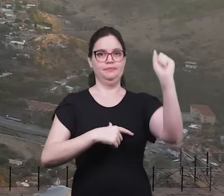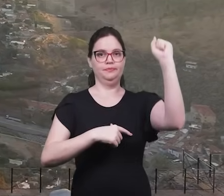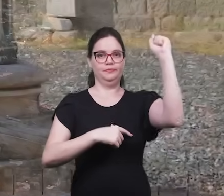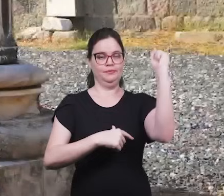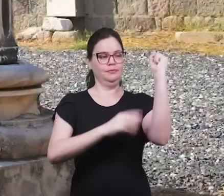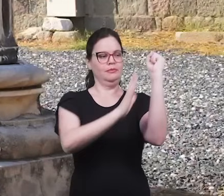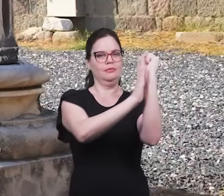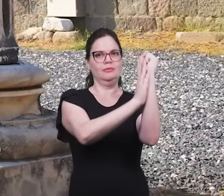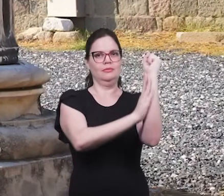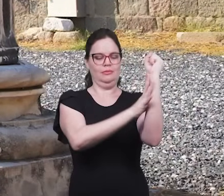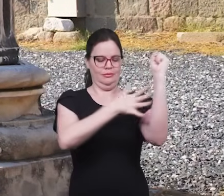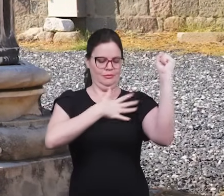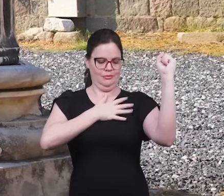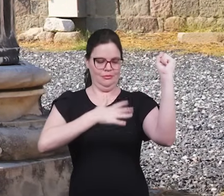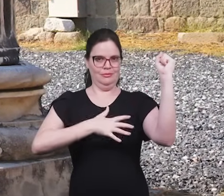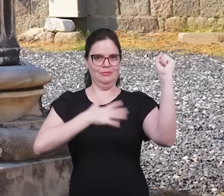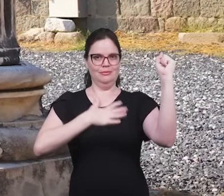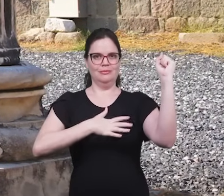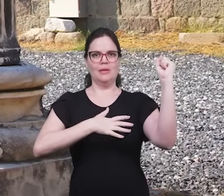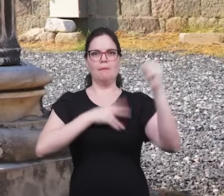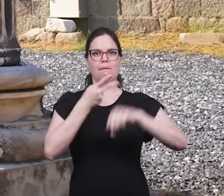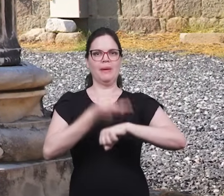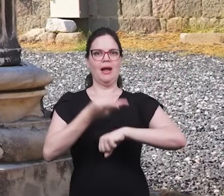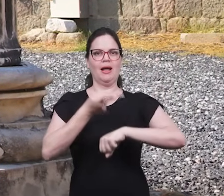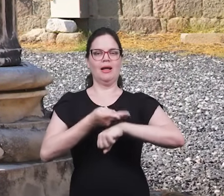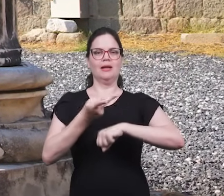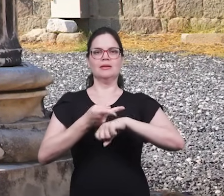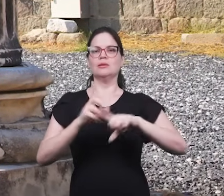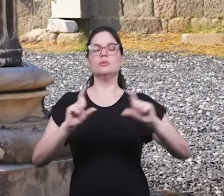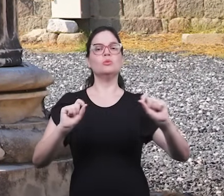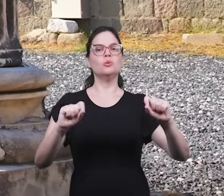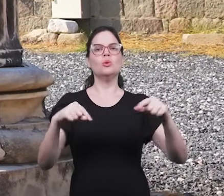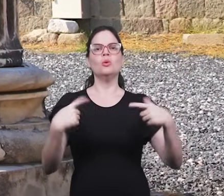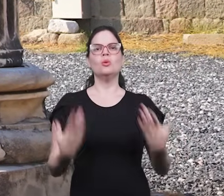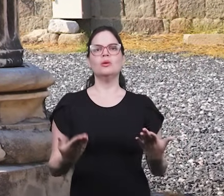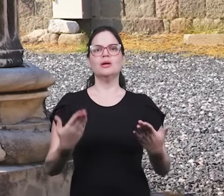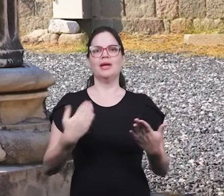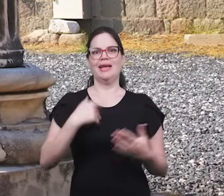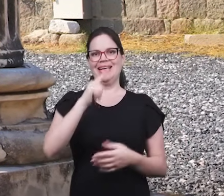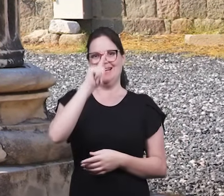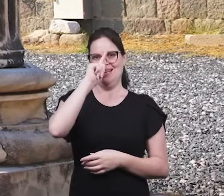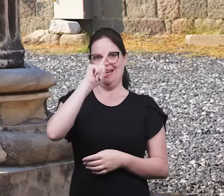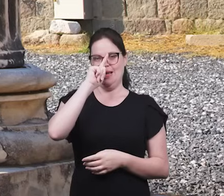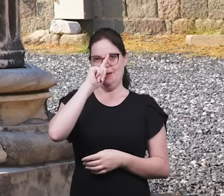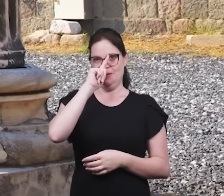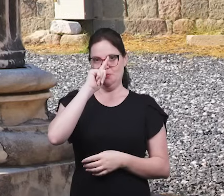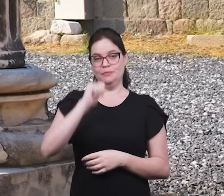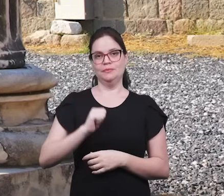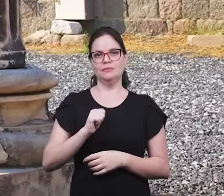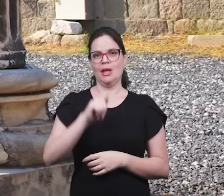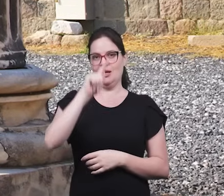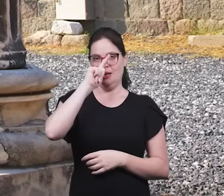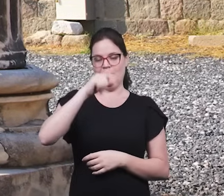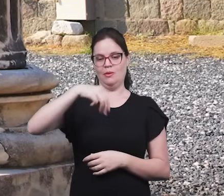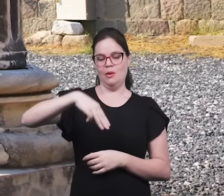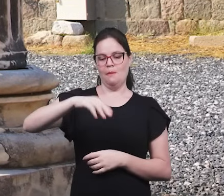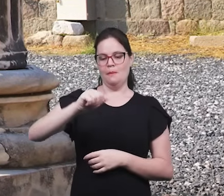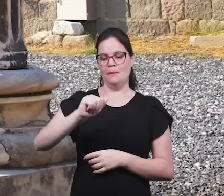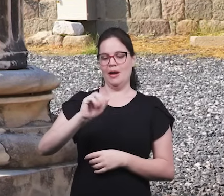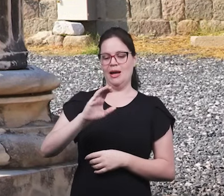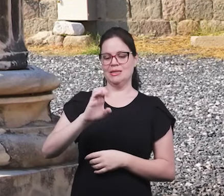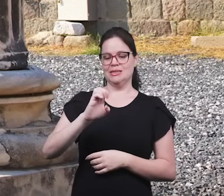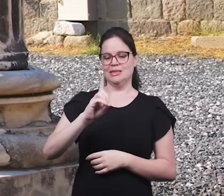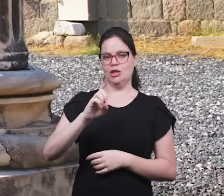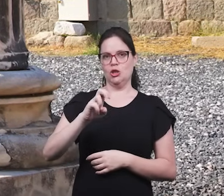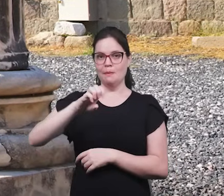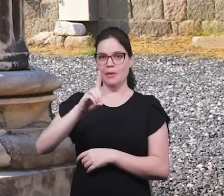Qual foi a característica dele? Guerra. Eles sabiam lutar. Eles sabiam as artes